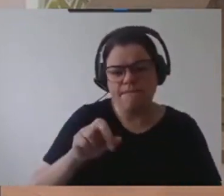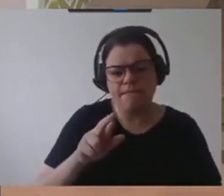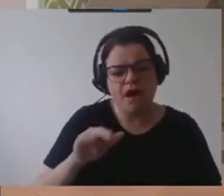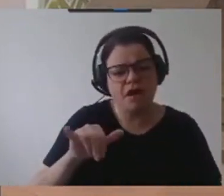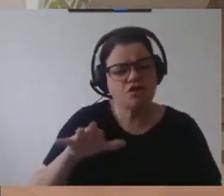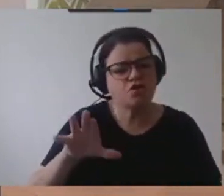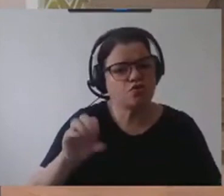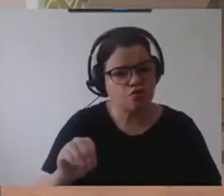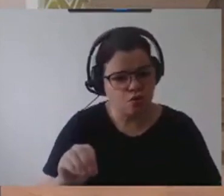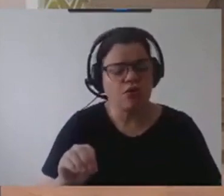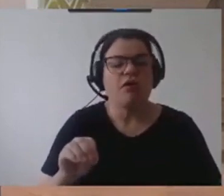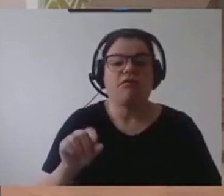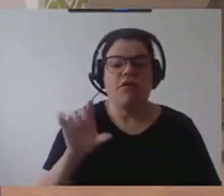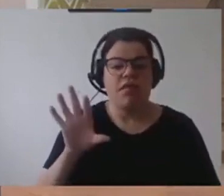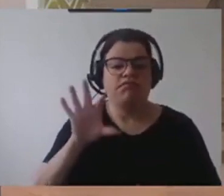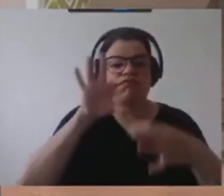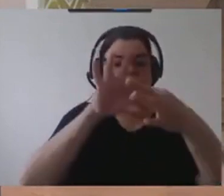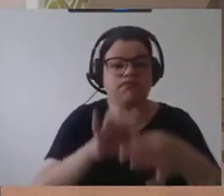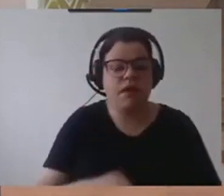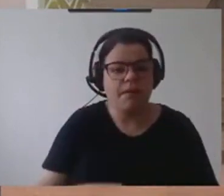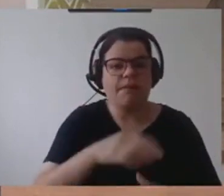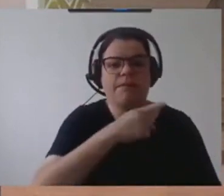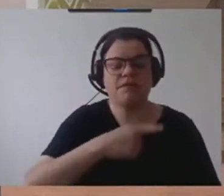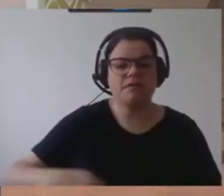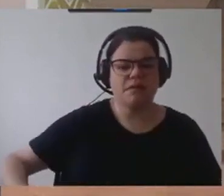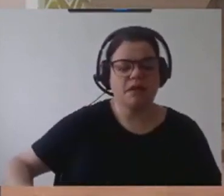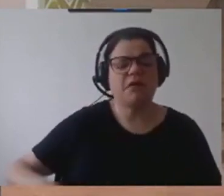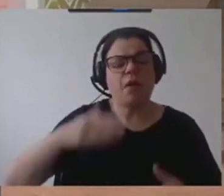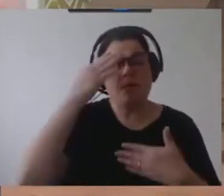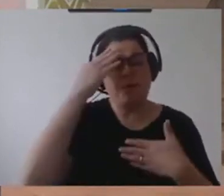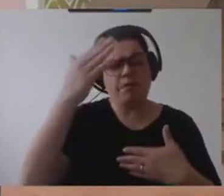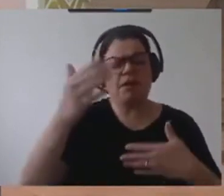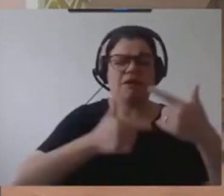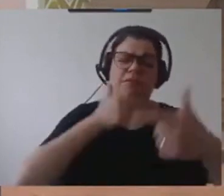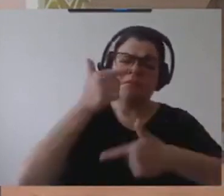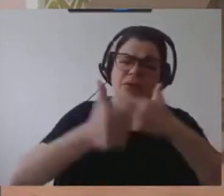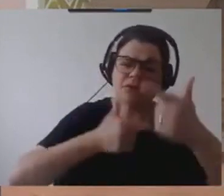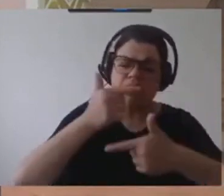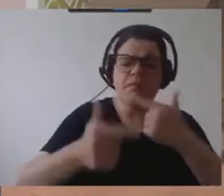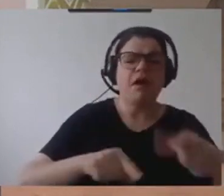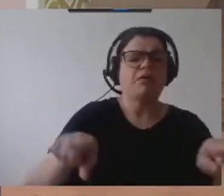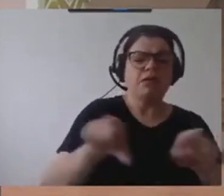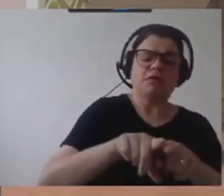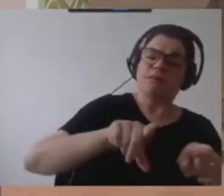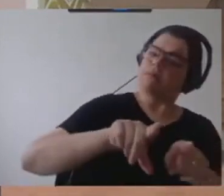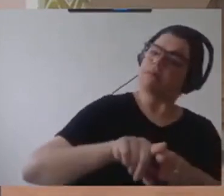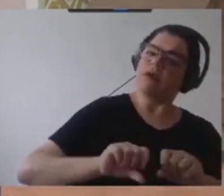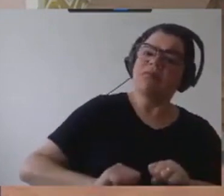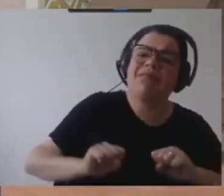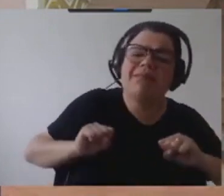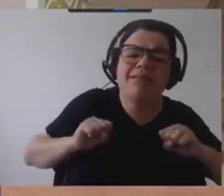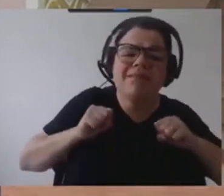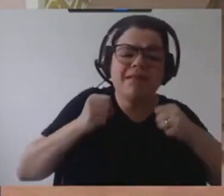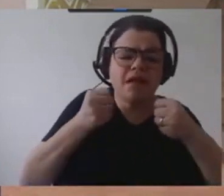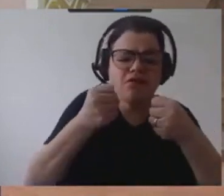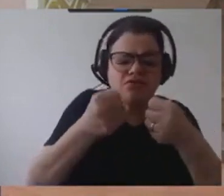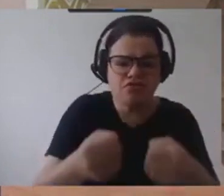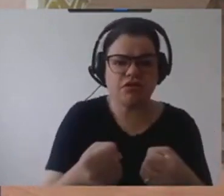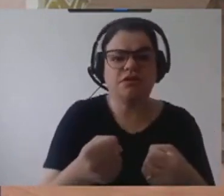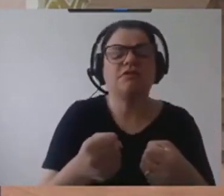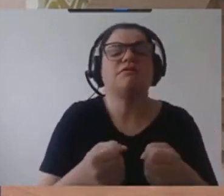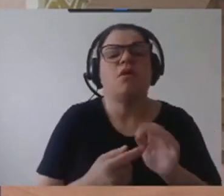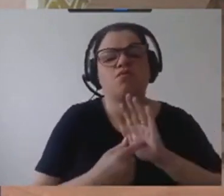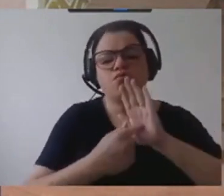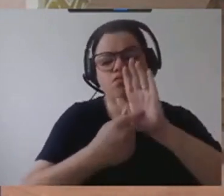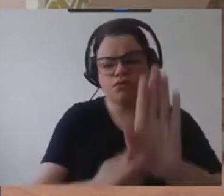à presidência Obrigado pelo trabalho e principalmente pela dedicação neste momento para levarmos o nosso portal ao